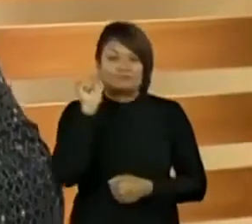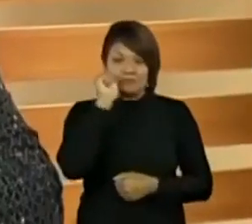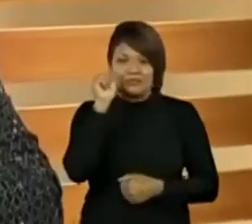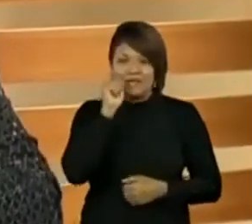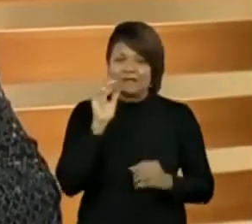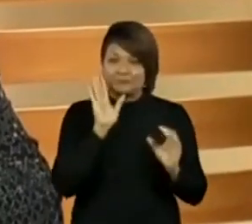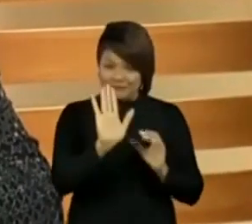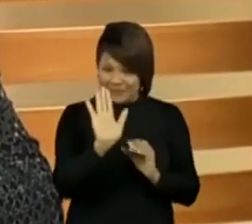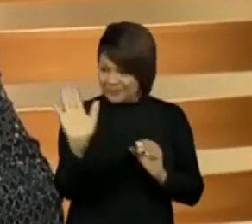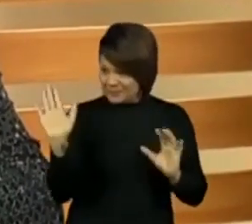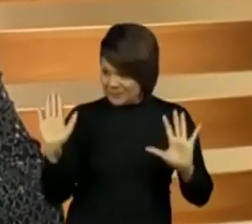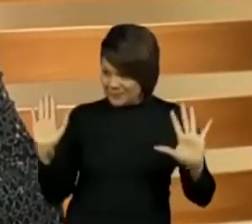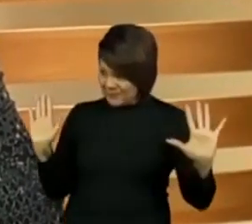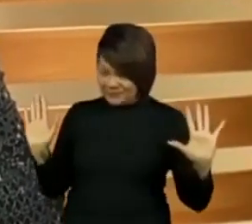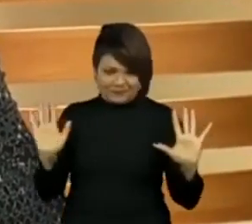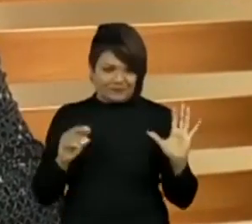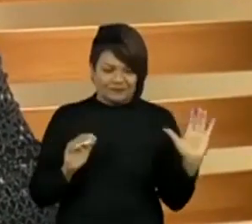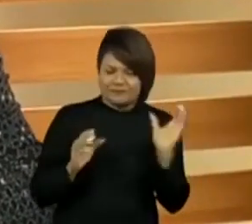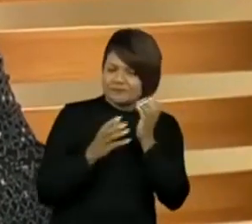no ouvido.